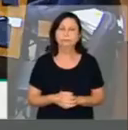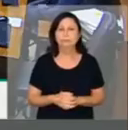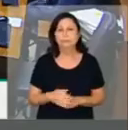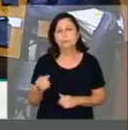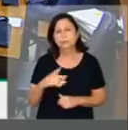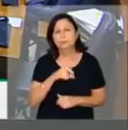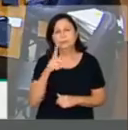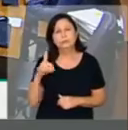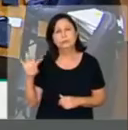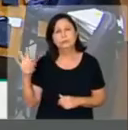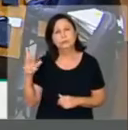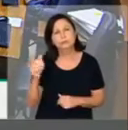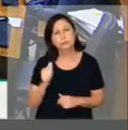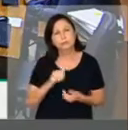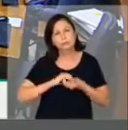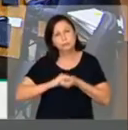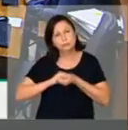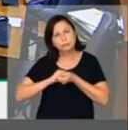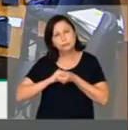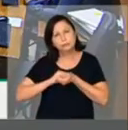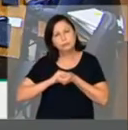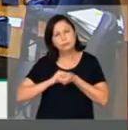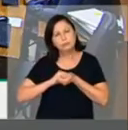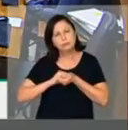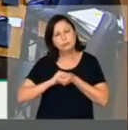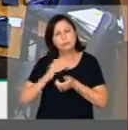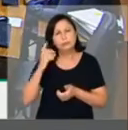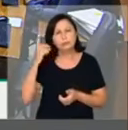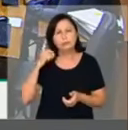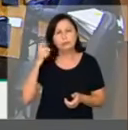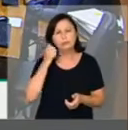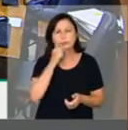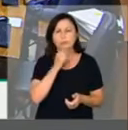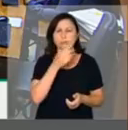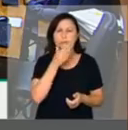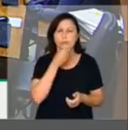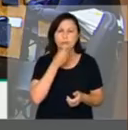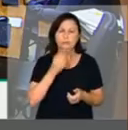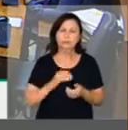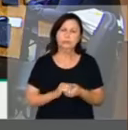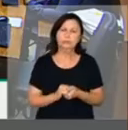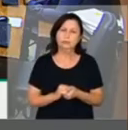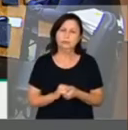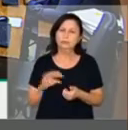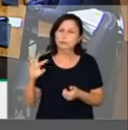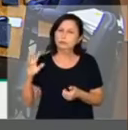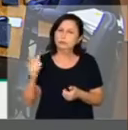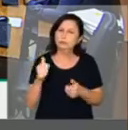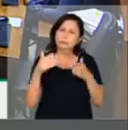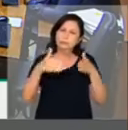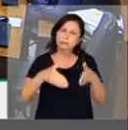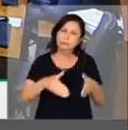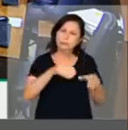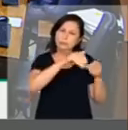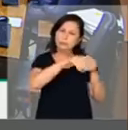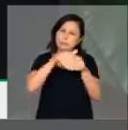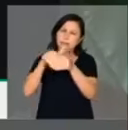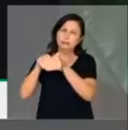Bom dia a todos. Queria cumprimentar deputados, deputadas, cumprimentar a todos que participaram dessa